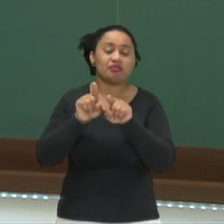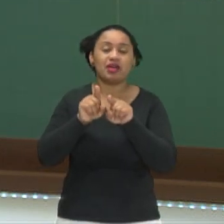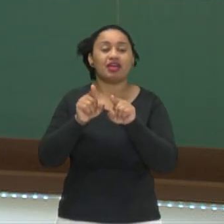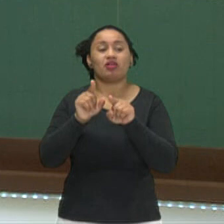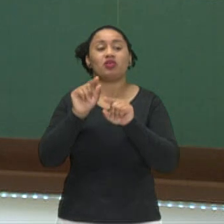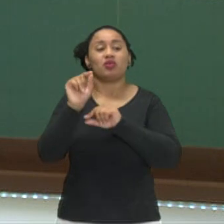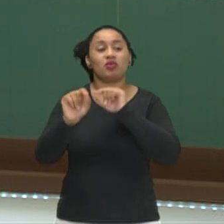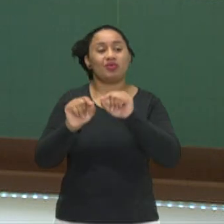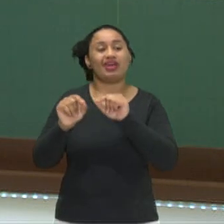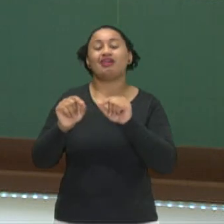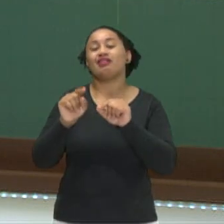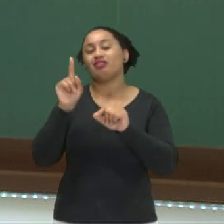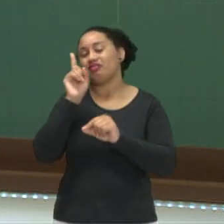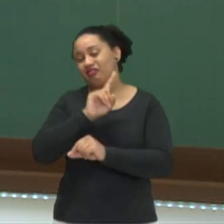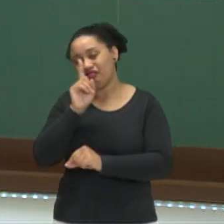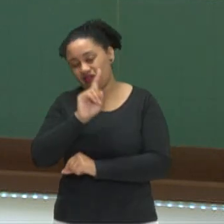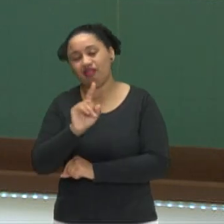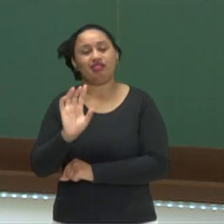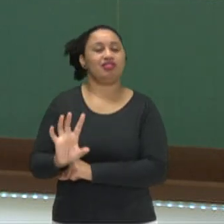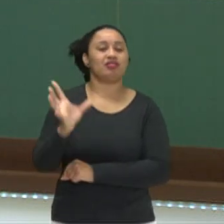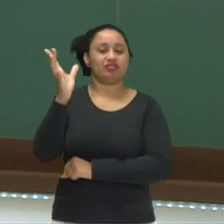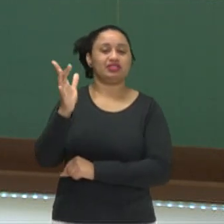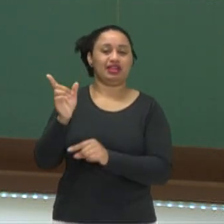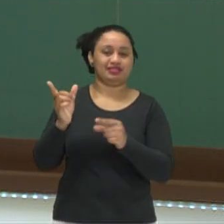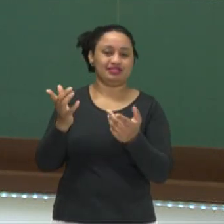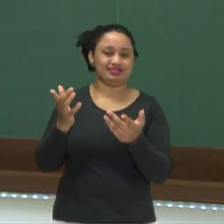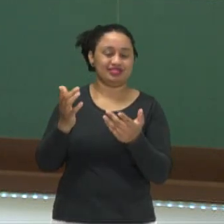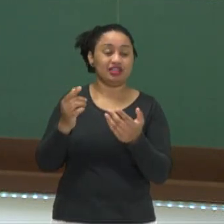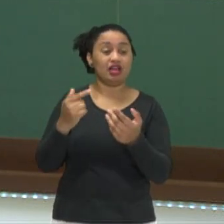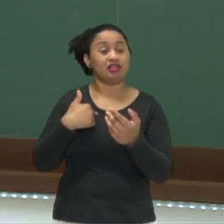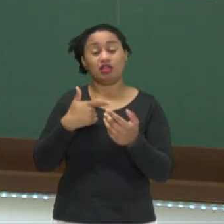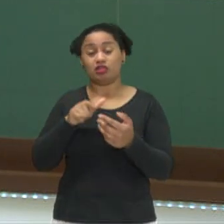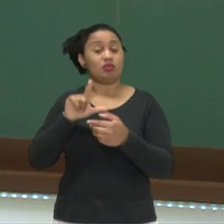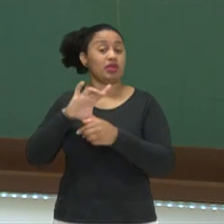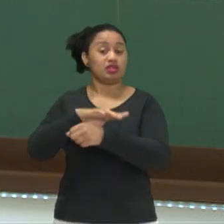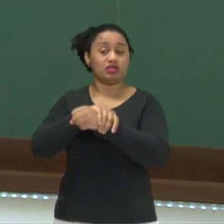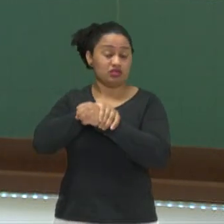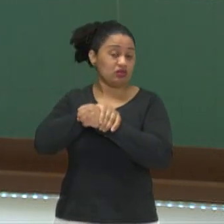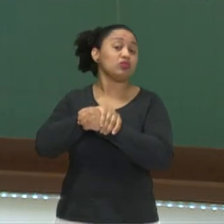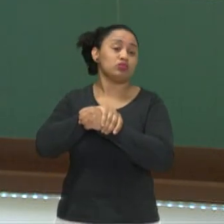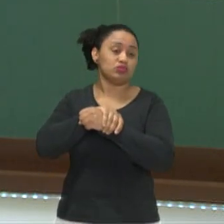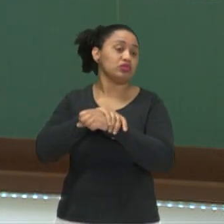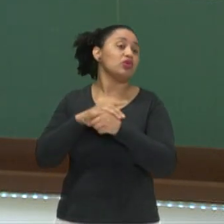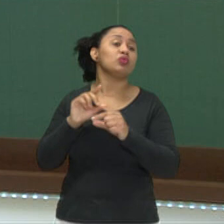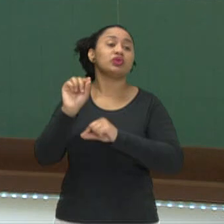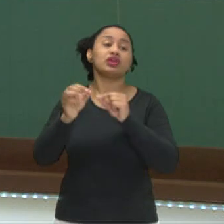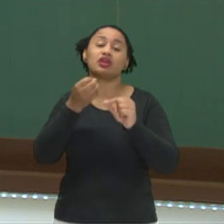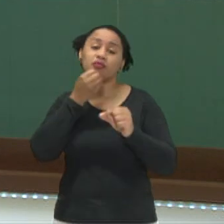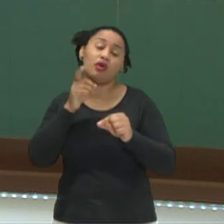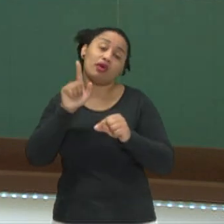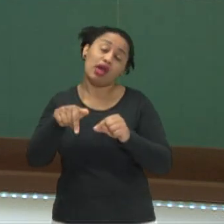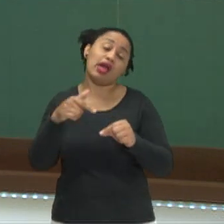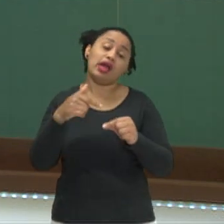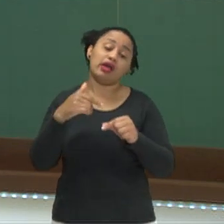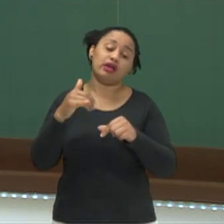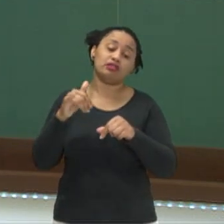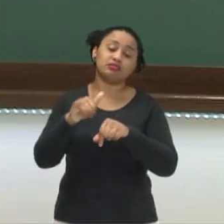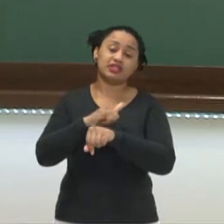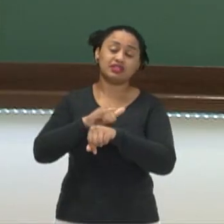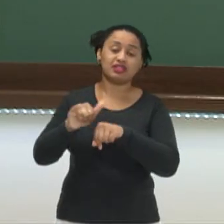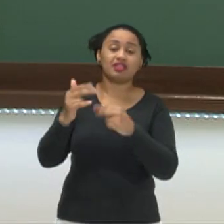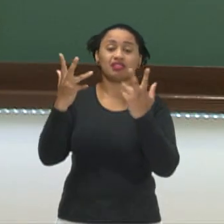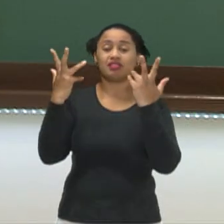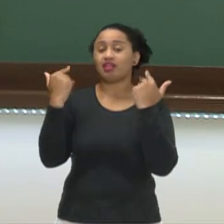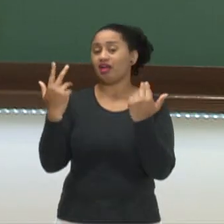taxas de falha. Então ele não é um método seguro, isso é uma desvantagem. Qual seria a vantagem? Que é o método natural. É